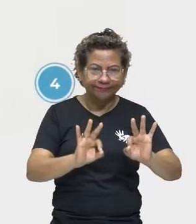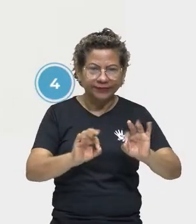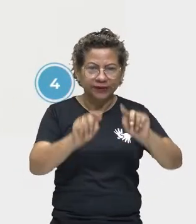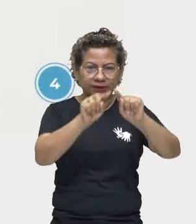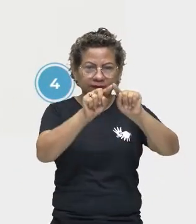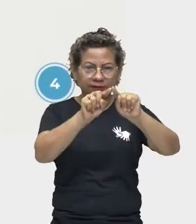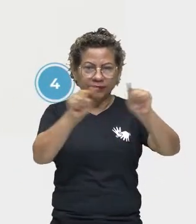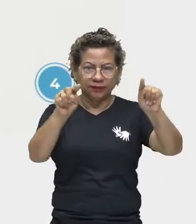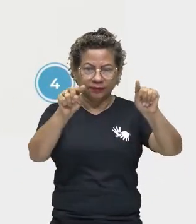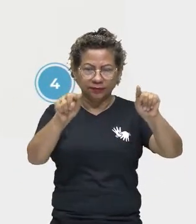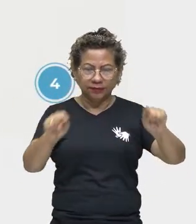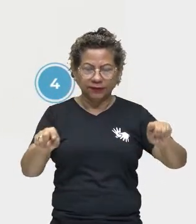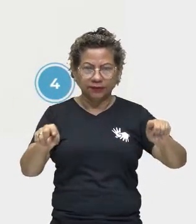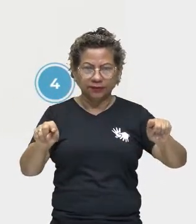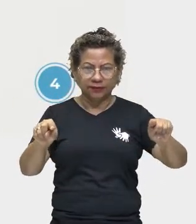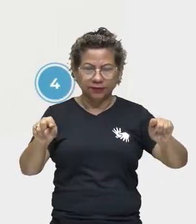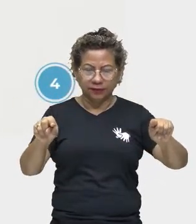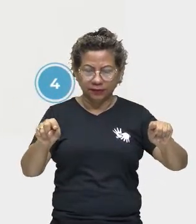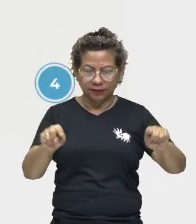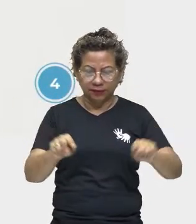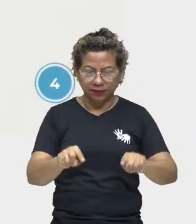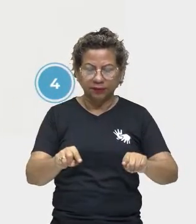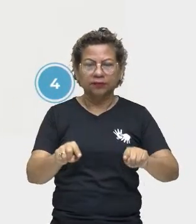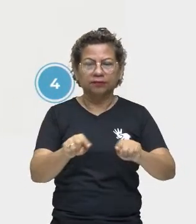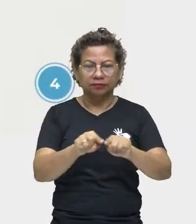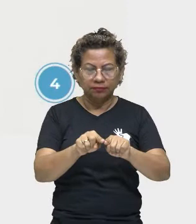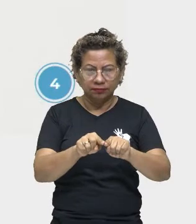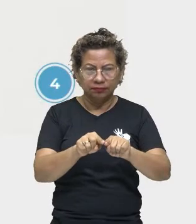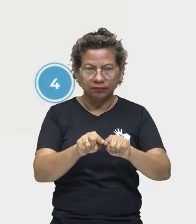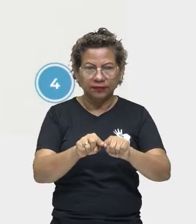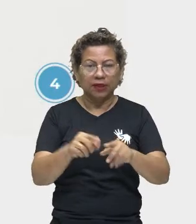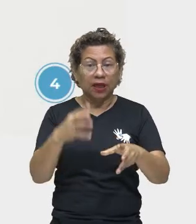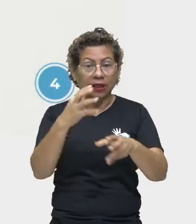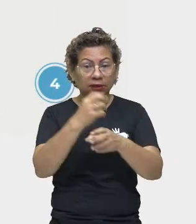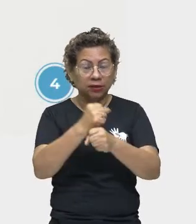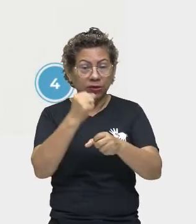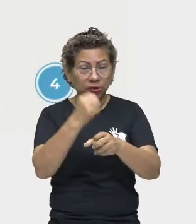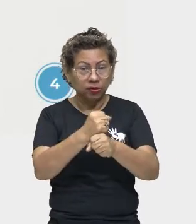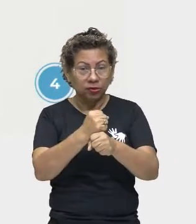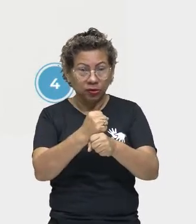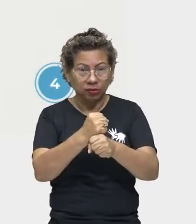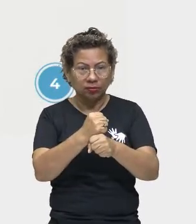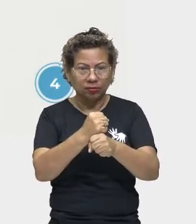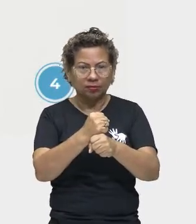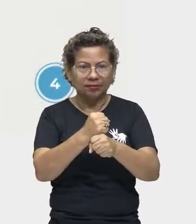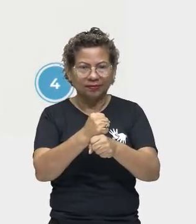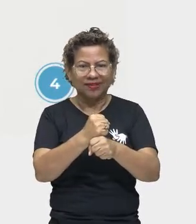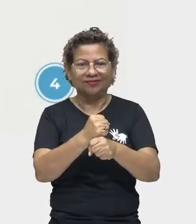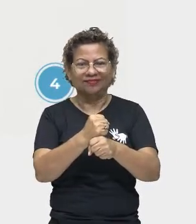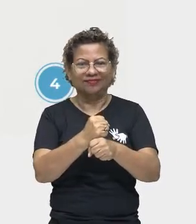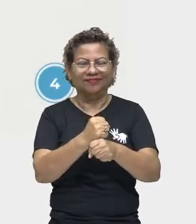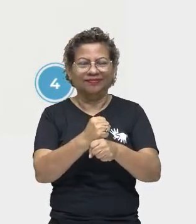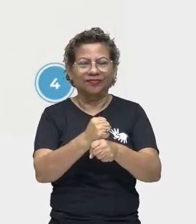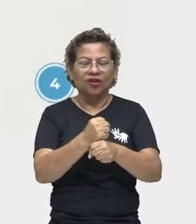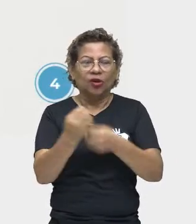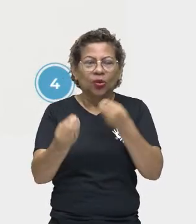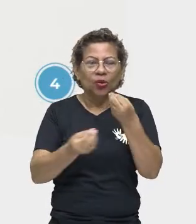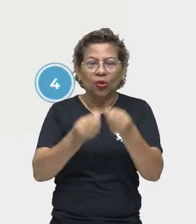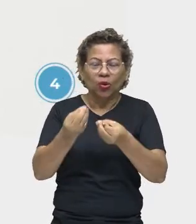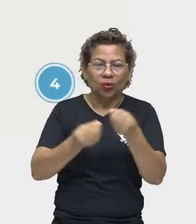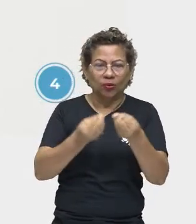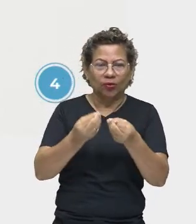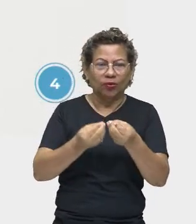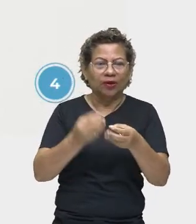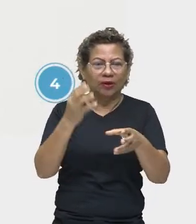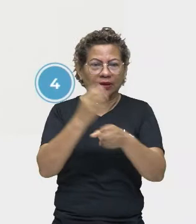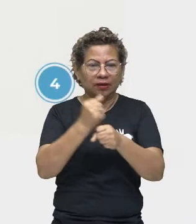E ele pergunta assim, ó, a soma dos ângulos internos de um hexágono é 720 graus. Como é que nós